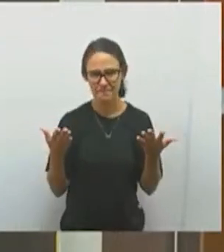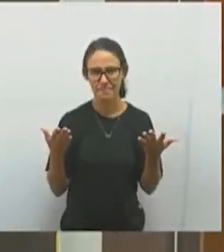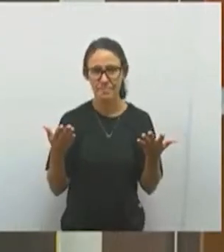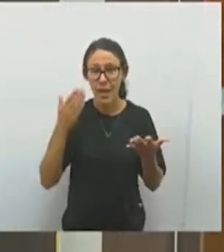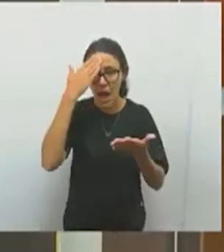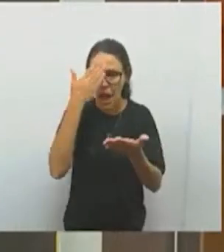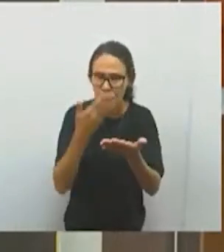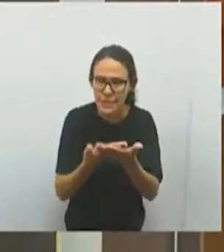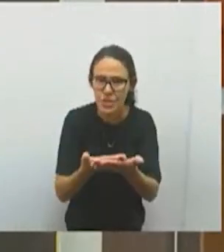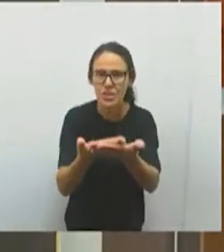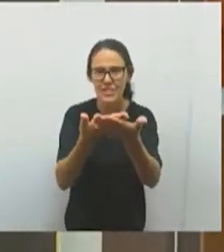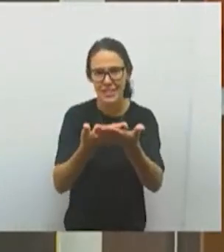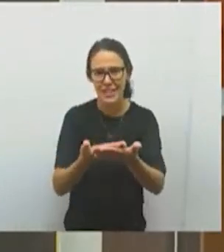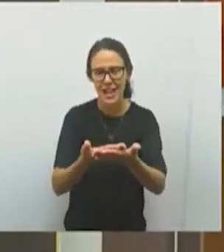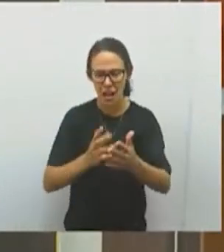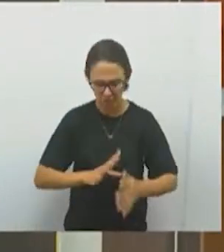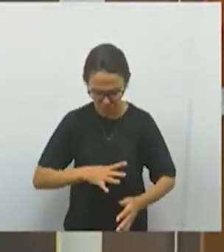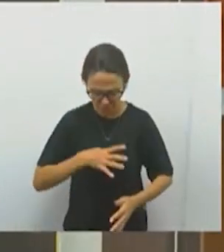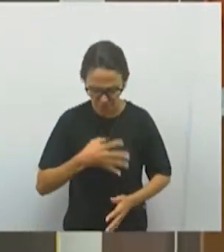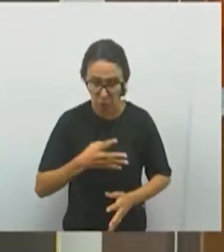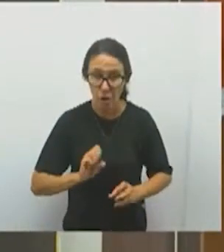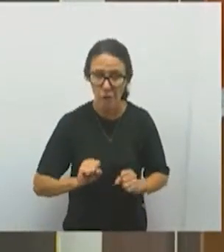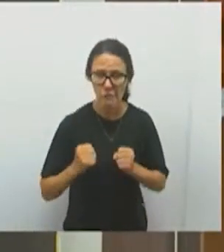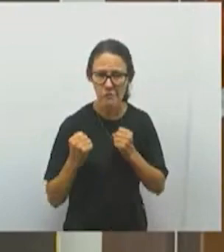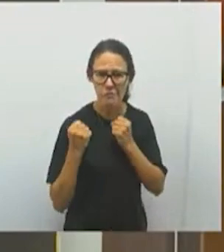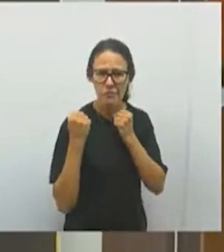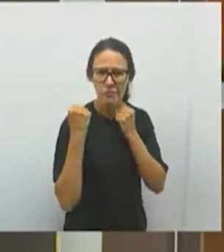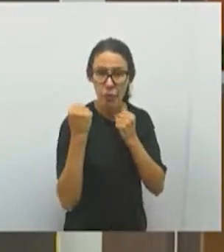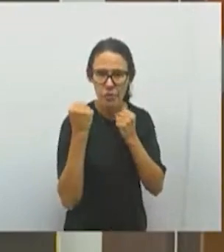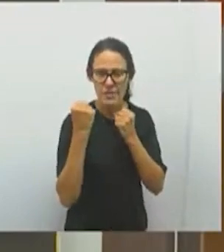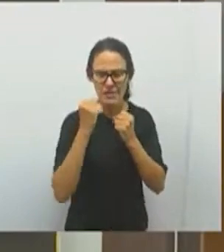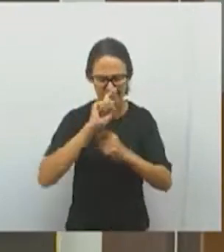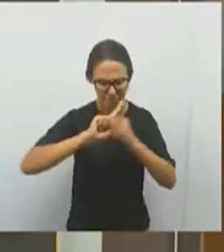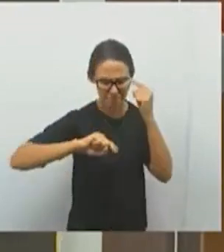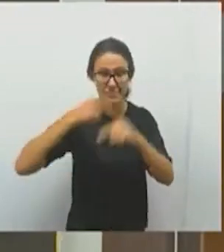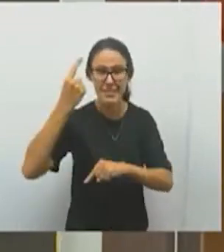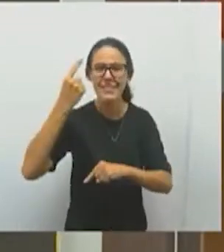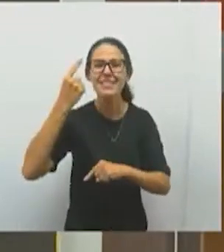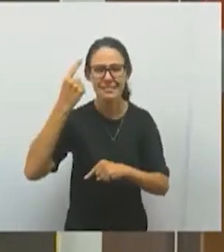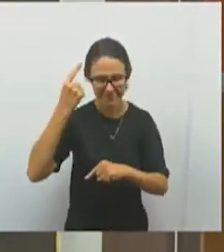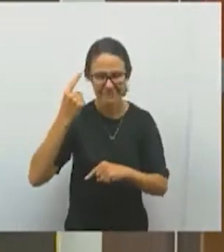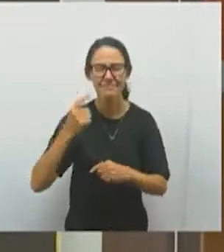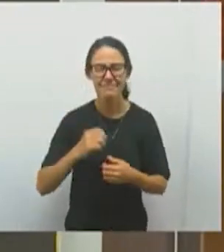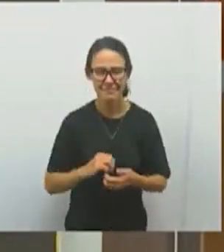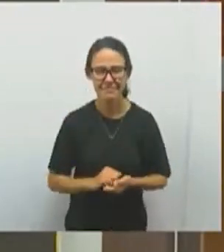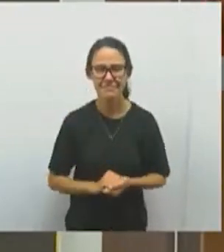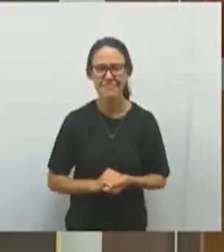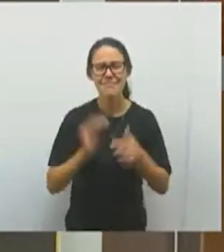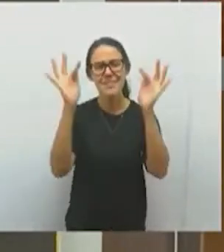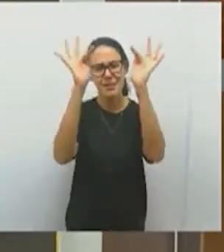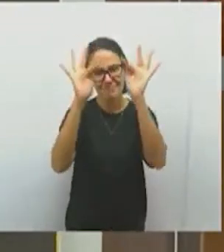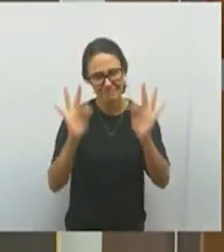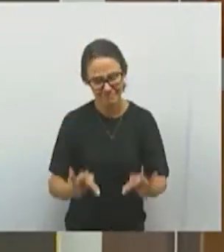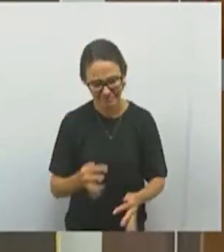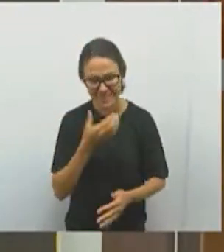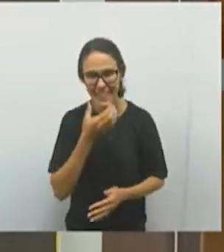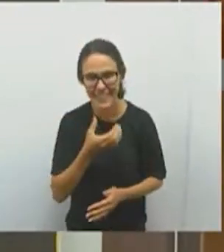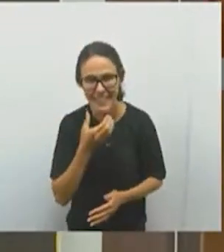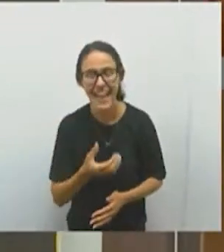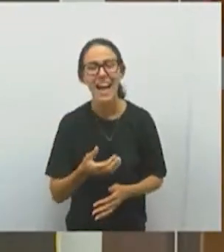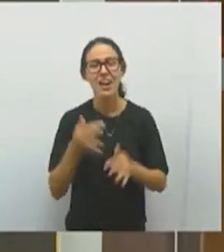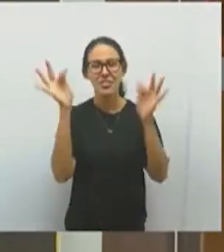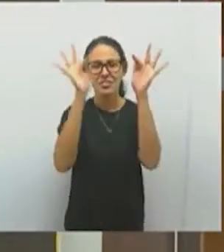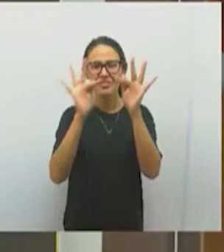acreditem na nossa força na nossa capacidade de volta dar a volta por cima feliz Natal feliz Ano